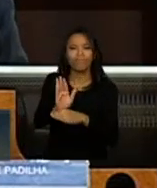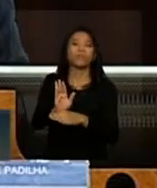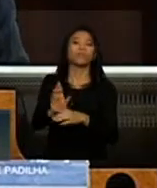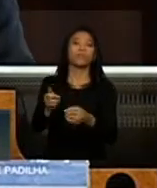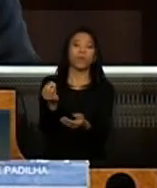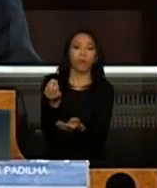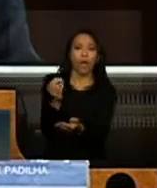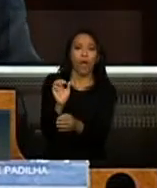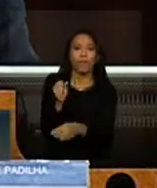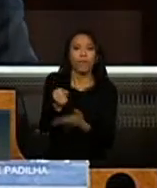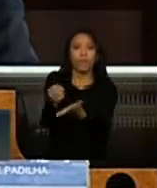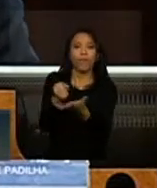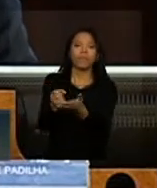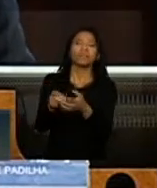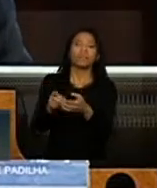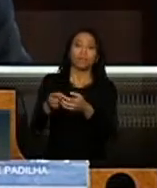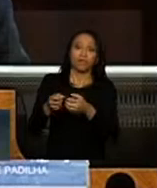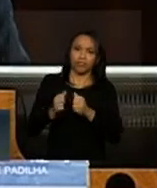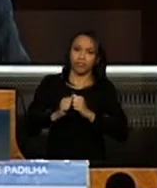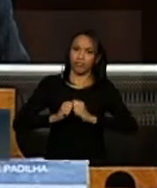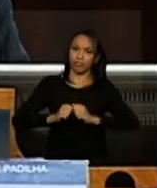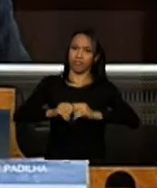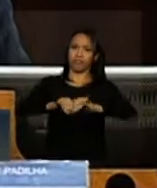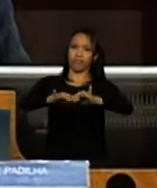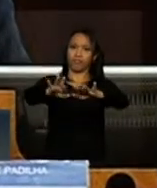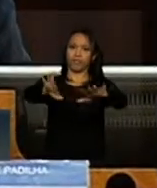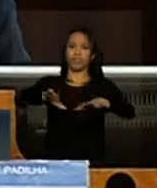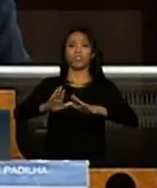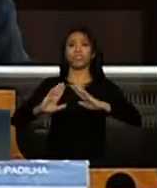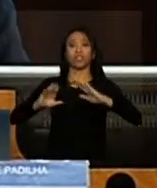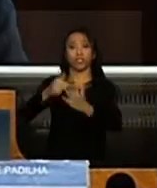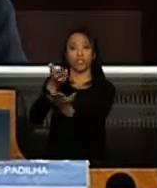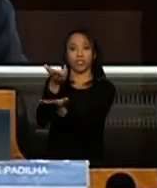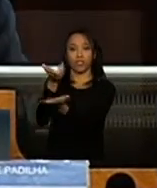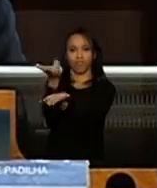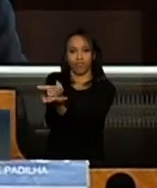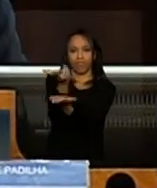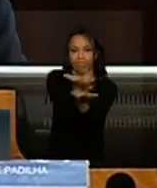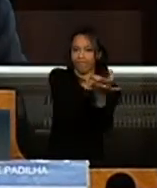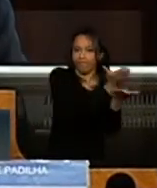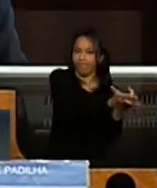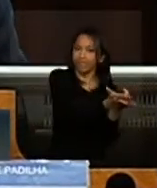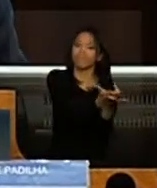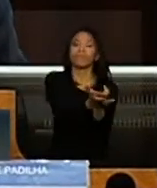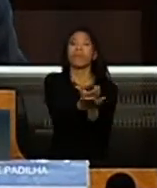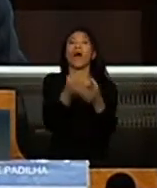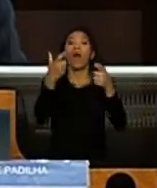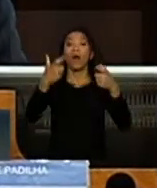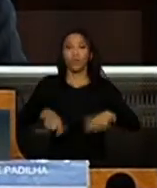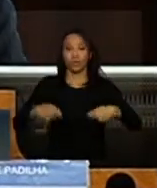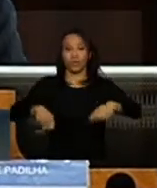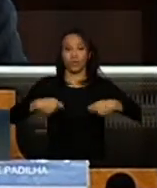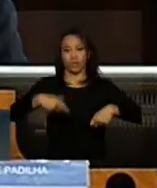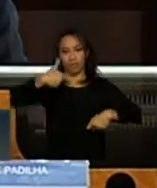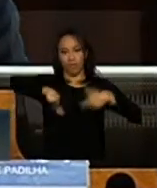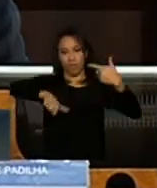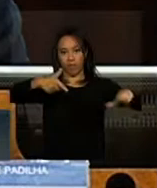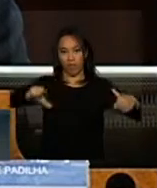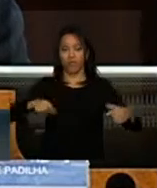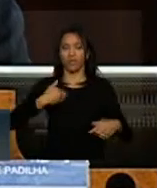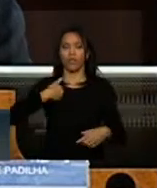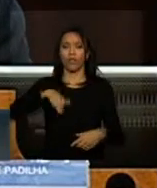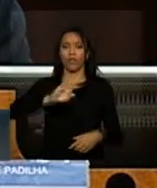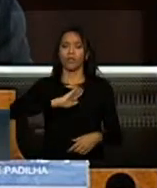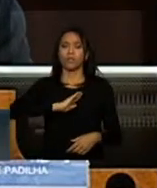poder expandir ainda mais leitos de UTI pediátrica e UTI neonatal nas regiões que mais precisam. Nós saímos de cerca de